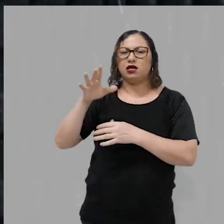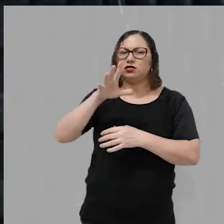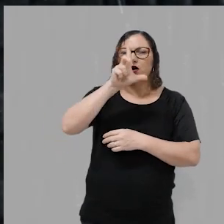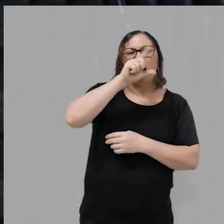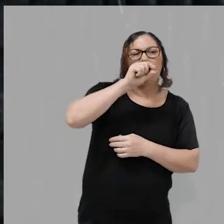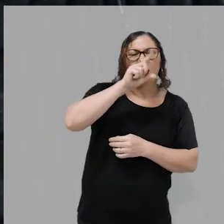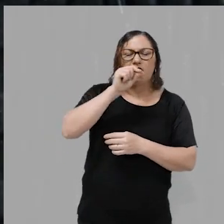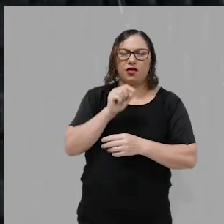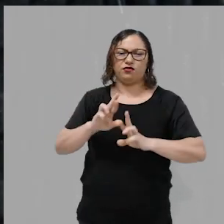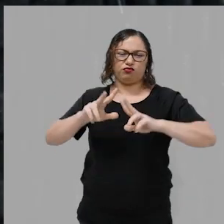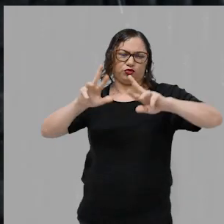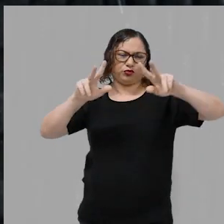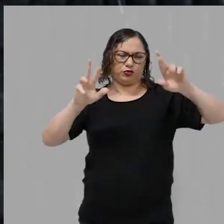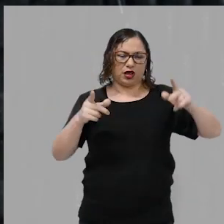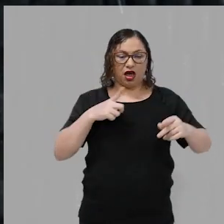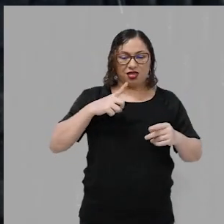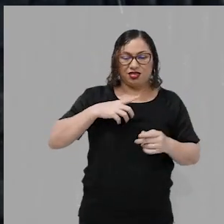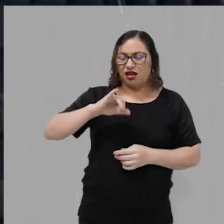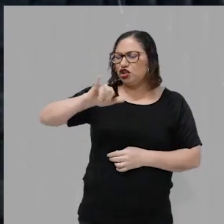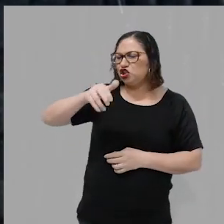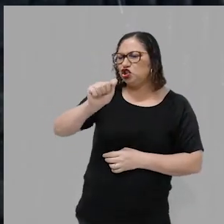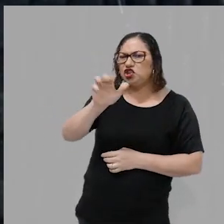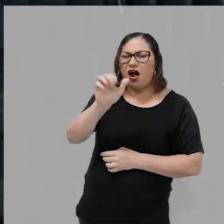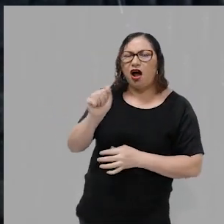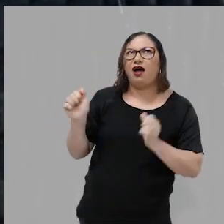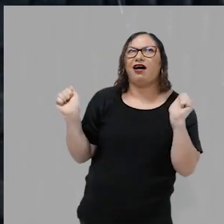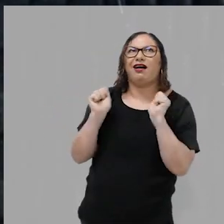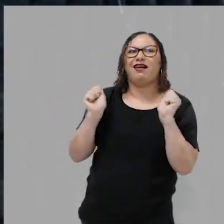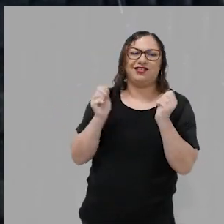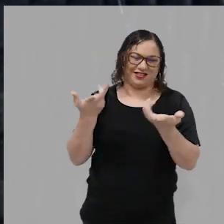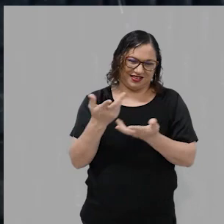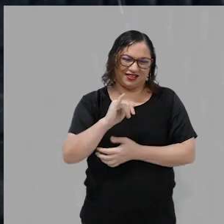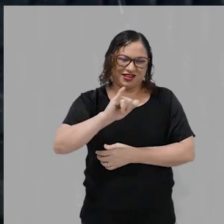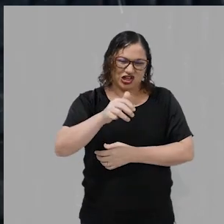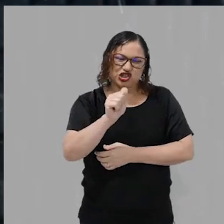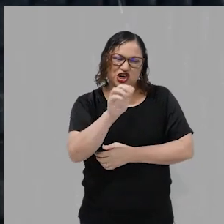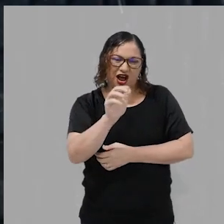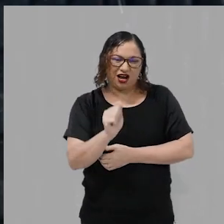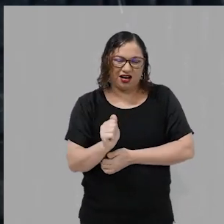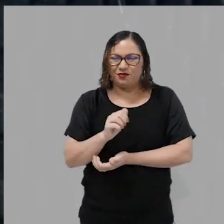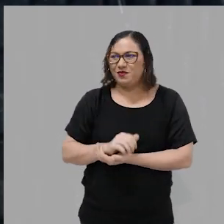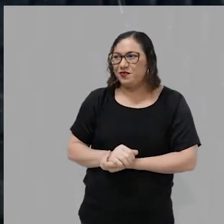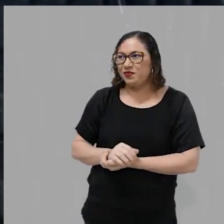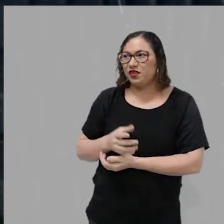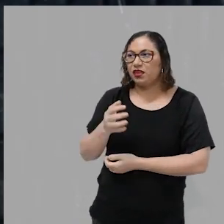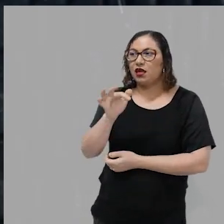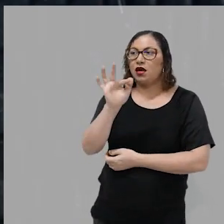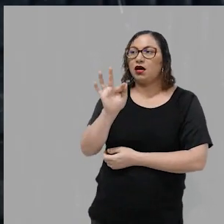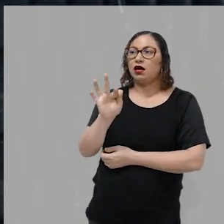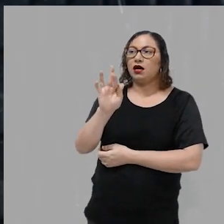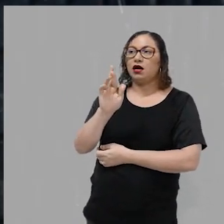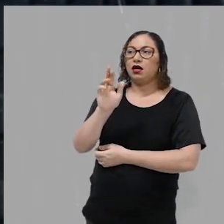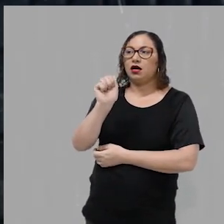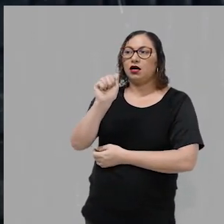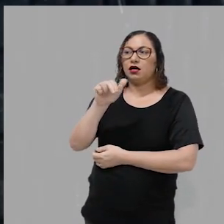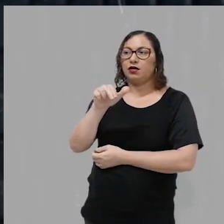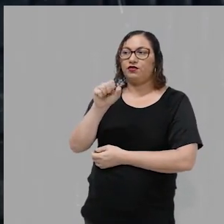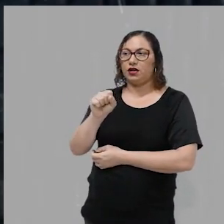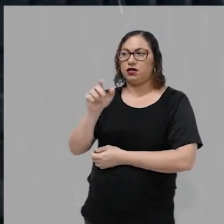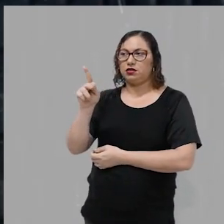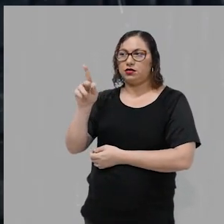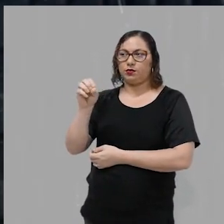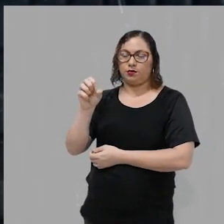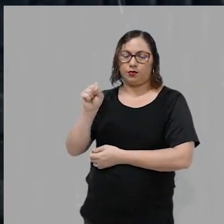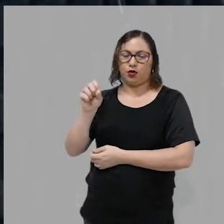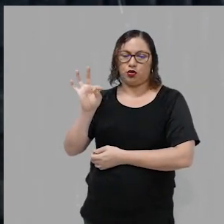outras coisas, né? Tem até jaca, eu amo jaca. Franz Post, ele trabalhou com a ideia da arquitetura,